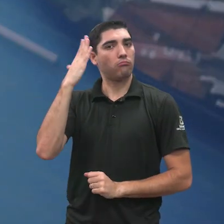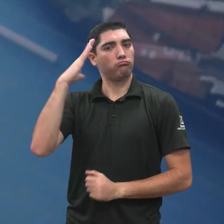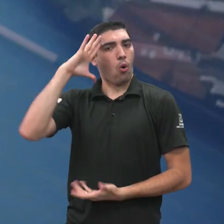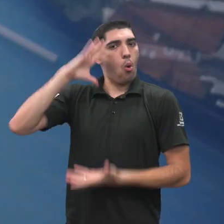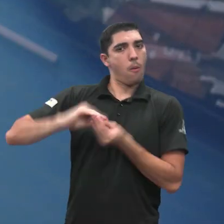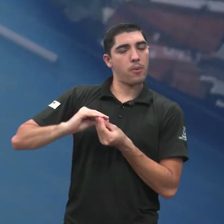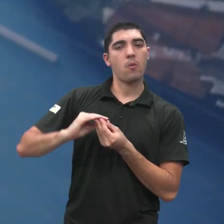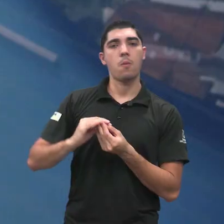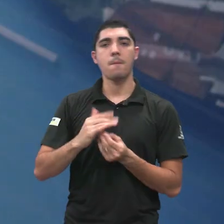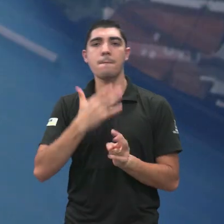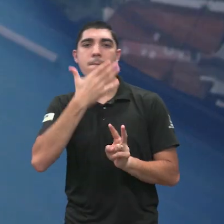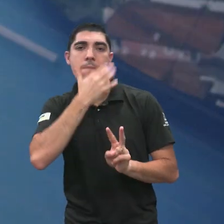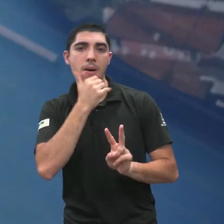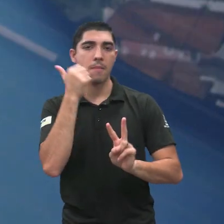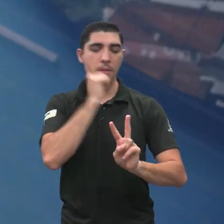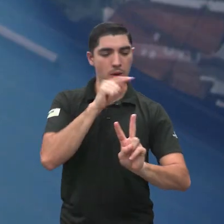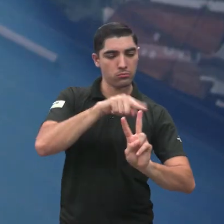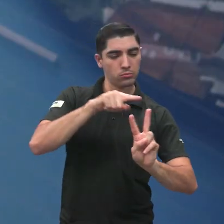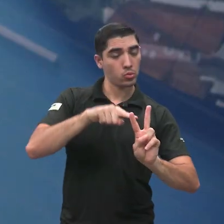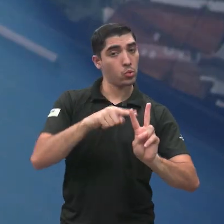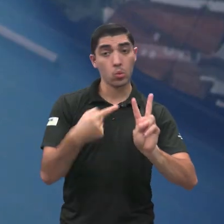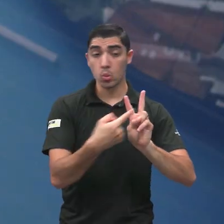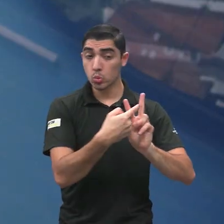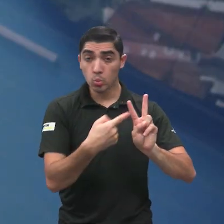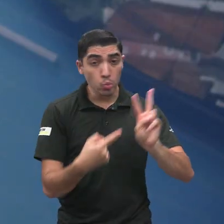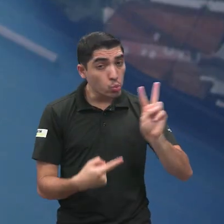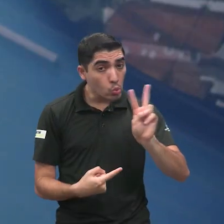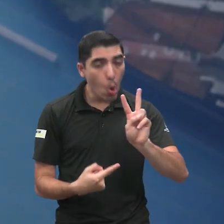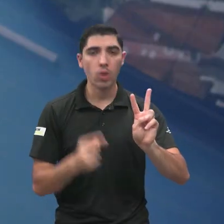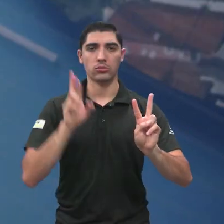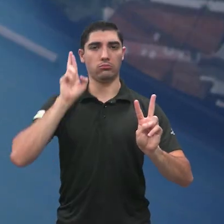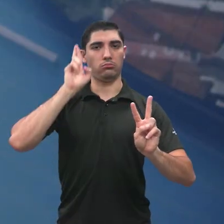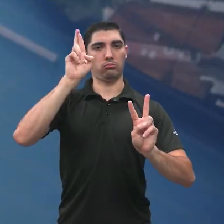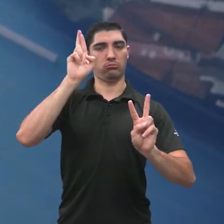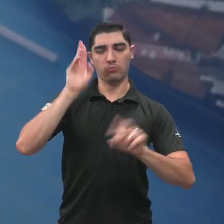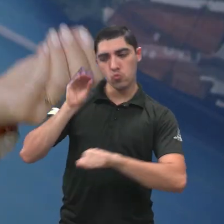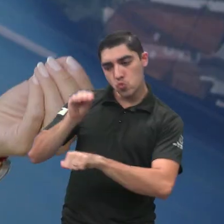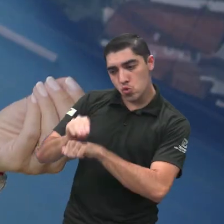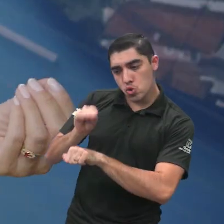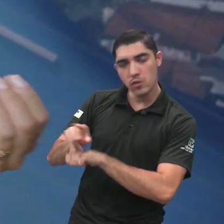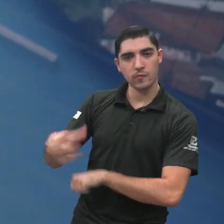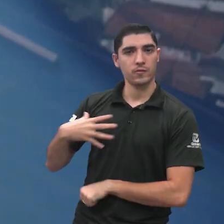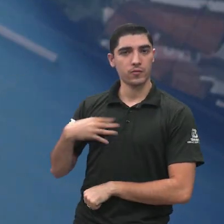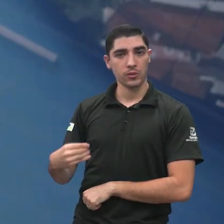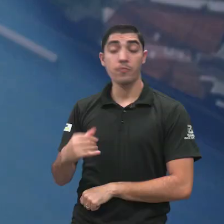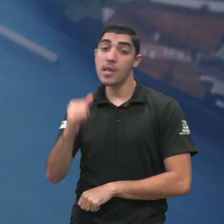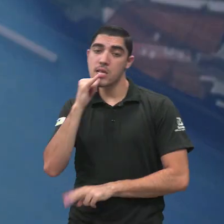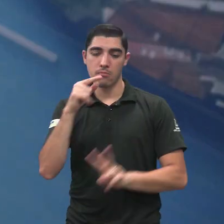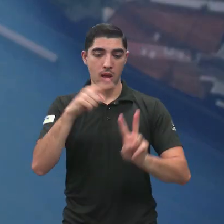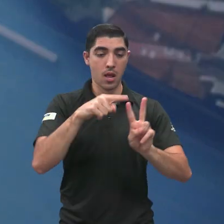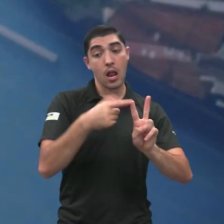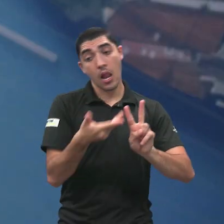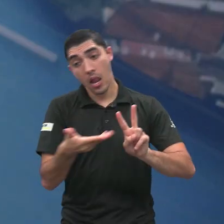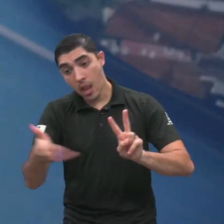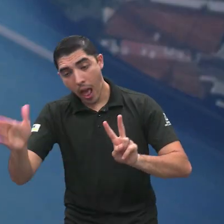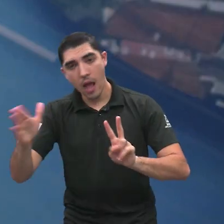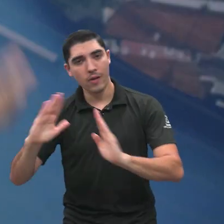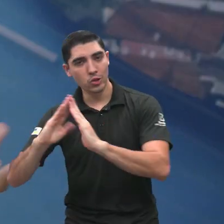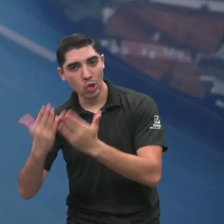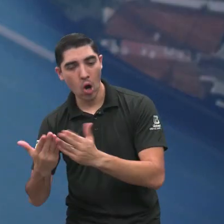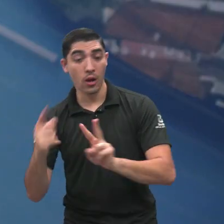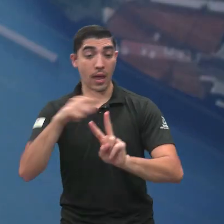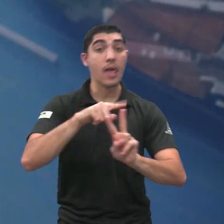por exemplo, responsabilidade dos dois diante daquele filho. Um leva na creche, o outro busca,